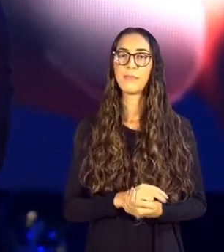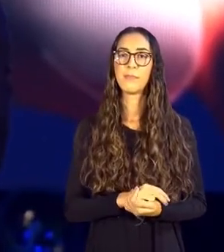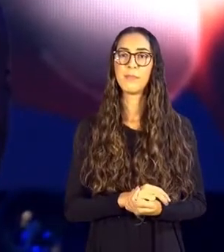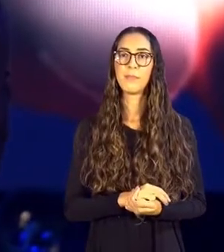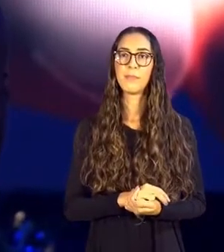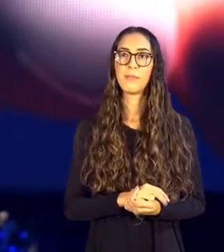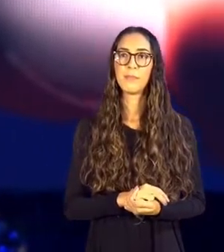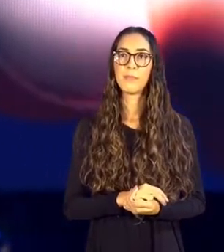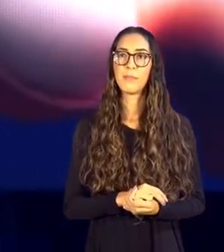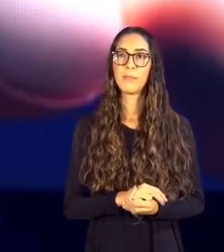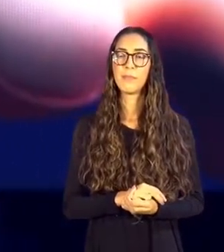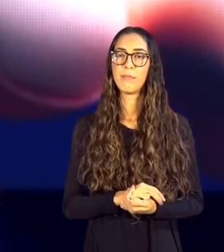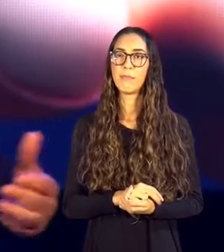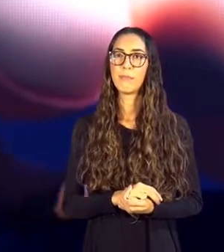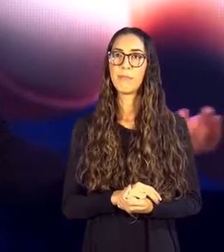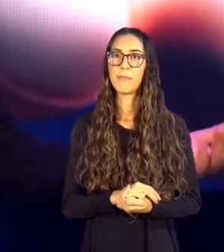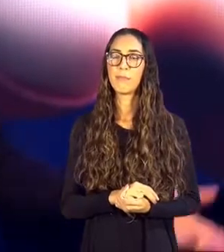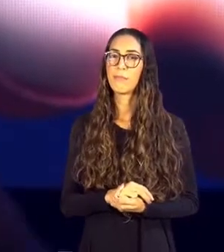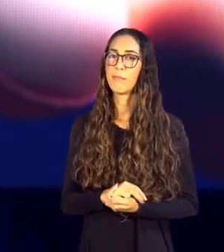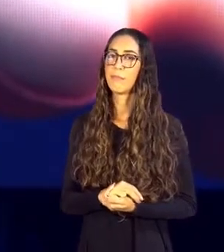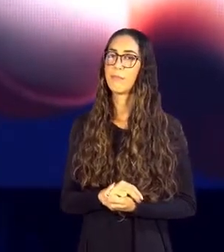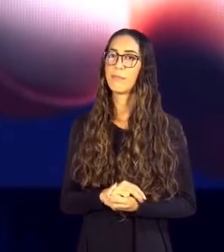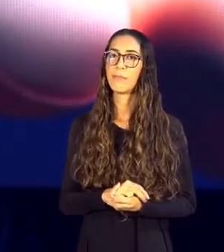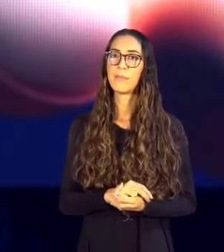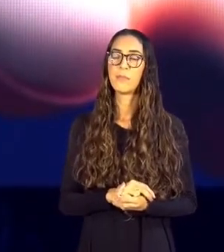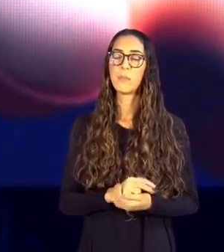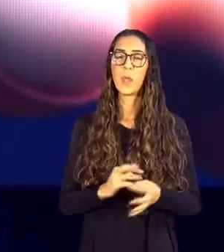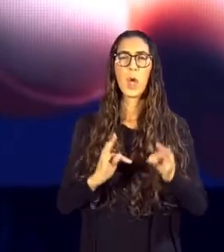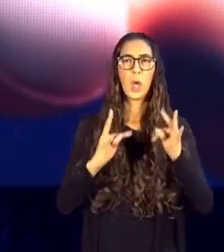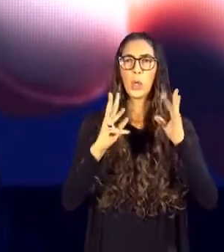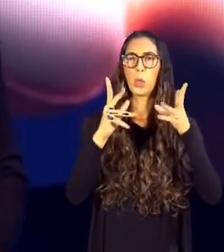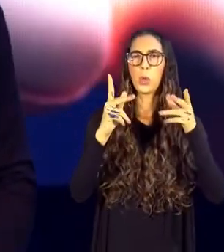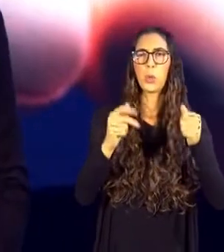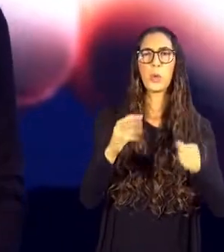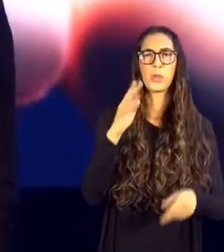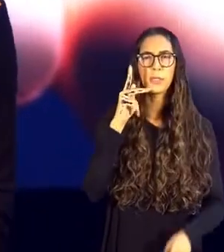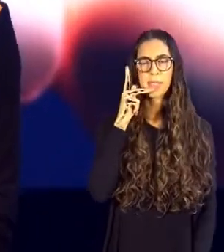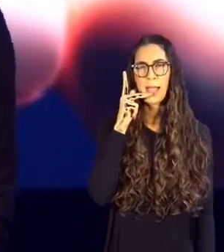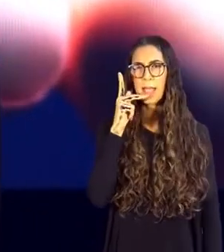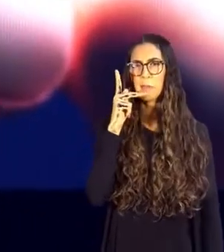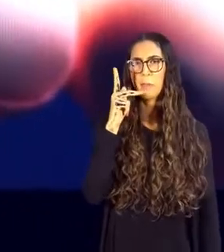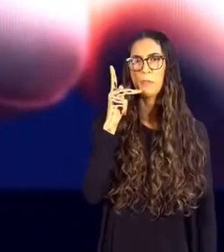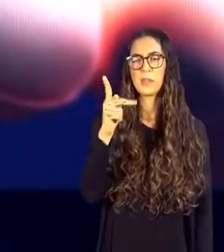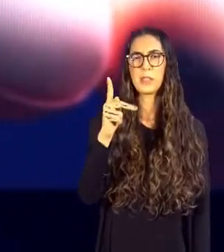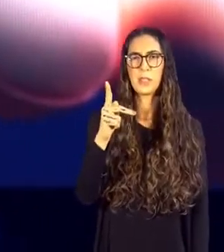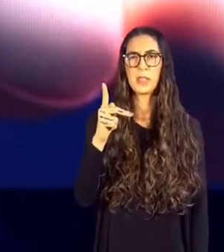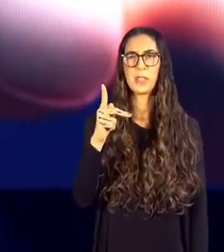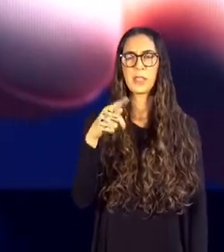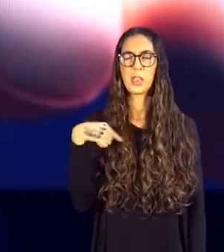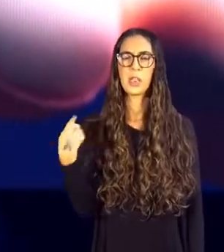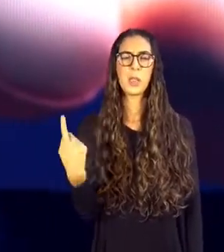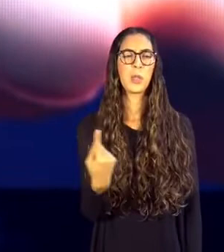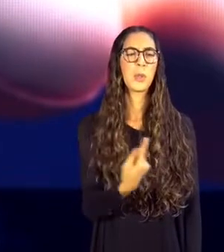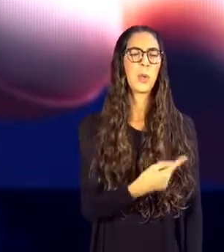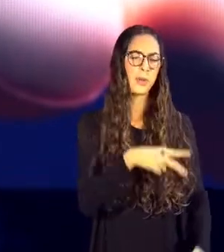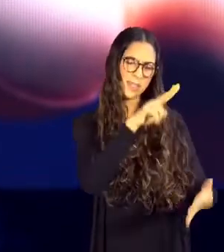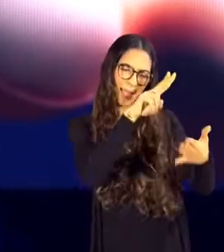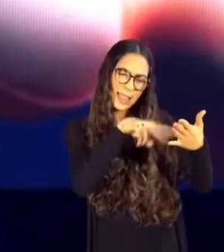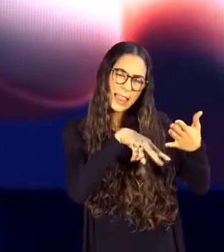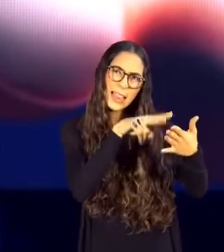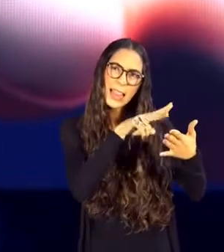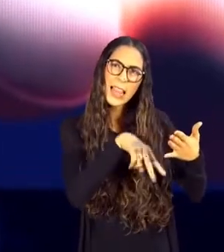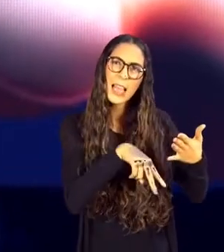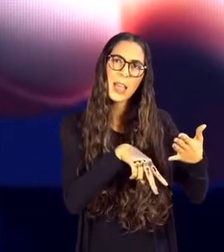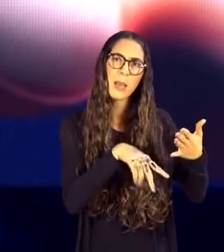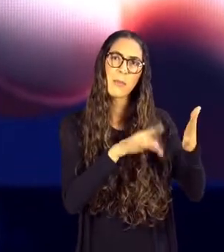Todas as previsões que chamamos de profecias messiânicas, que falam do Messias, que falam de Jesus, se cumpriram